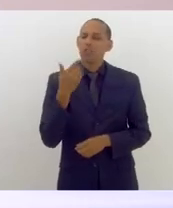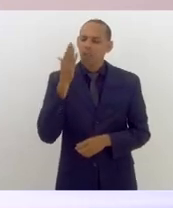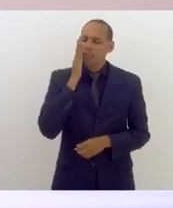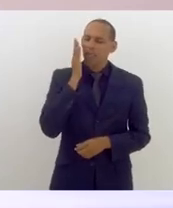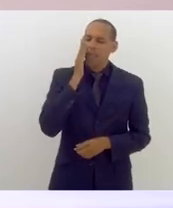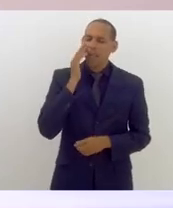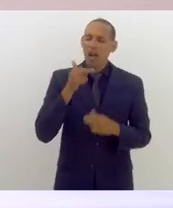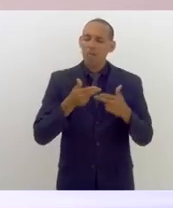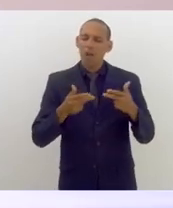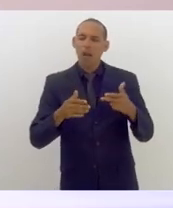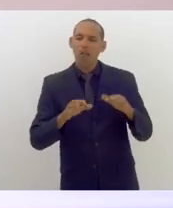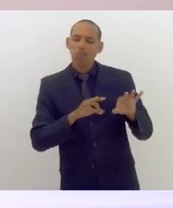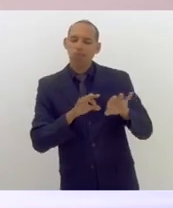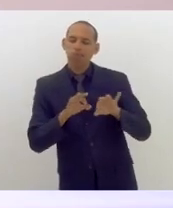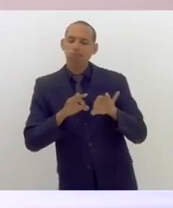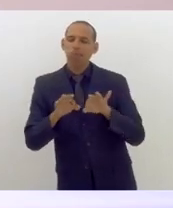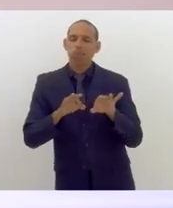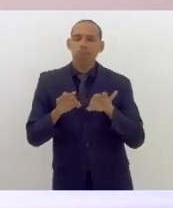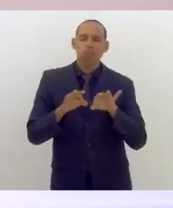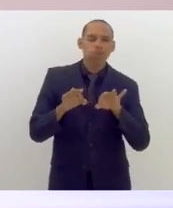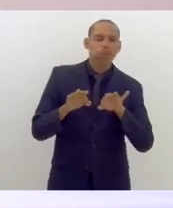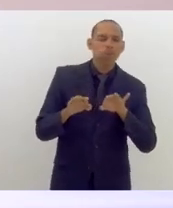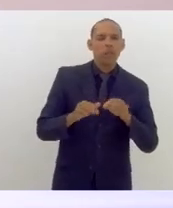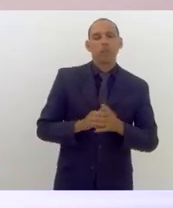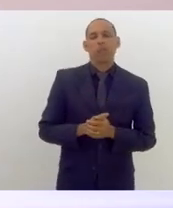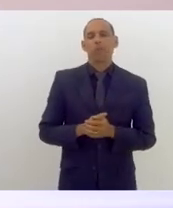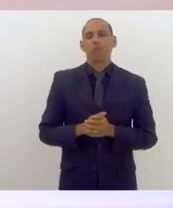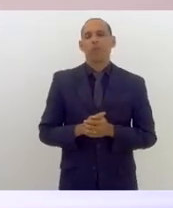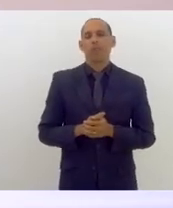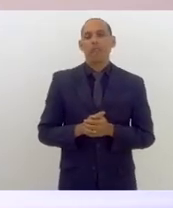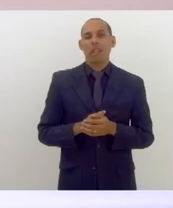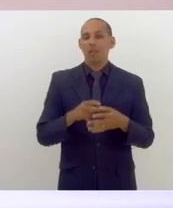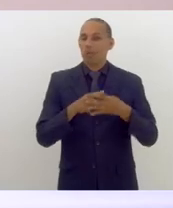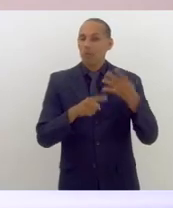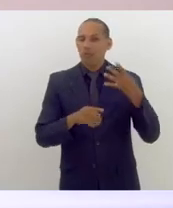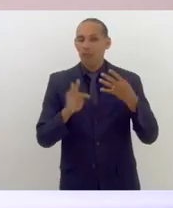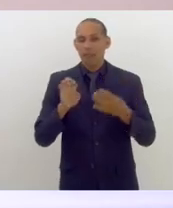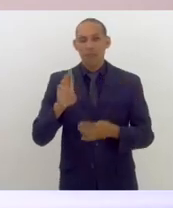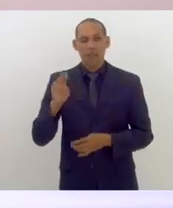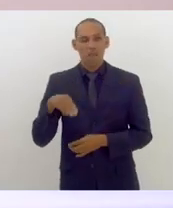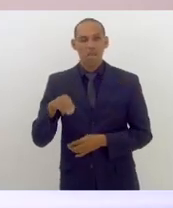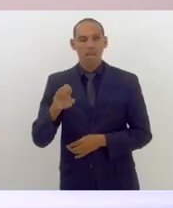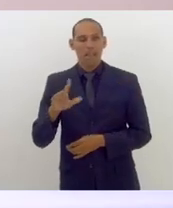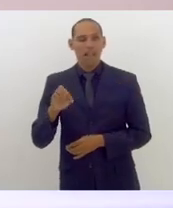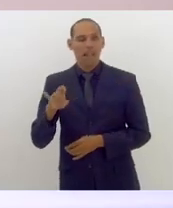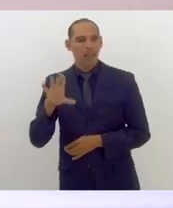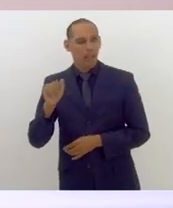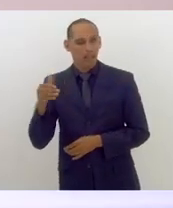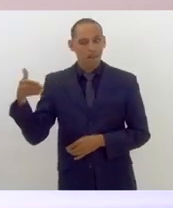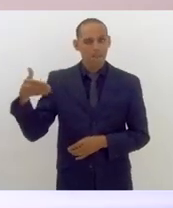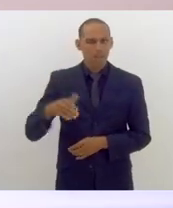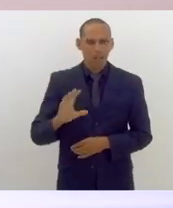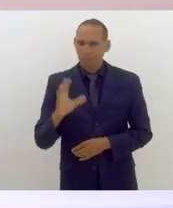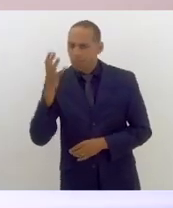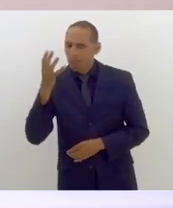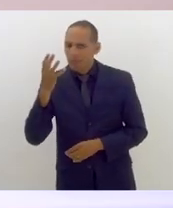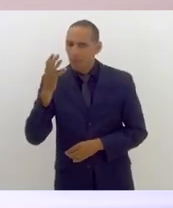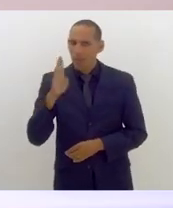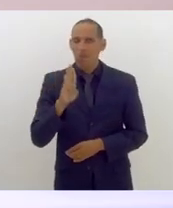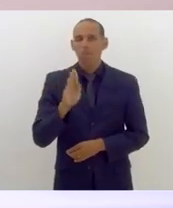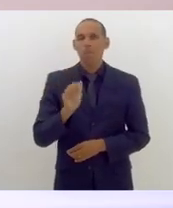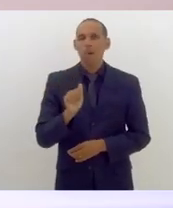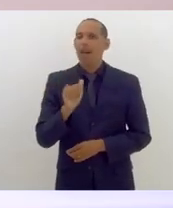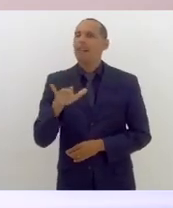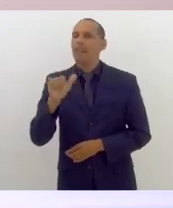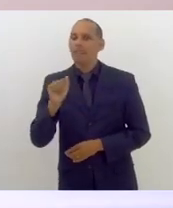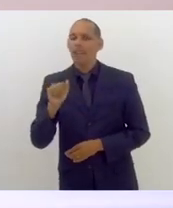coisas essas quatro ml que eu não vim parar em Sepetiba por acaso já acabei de Sepetiba já é uma